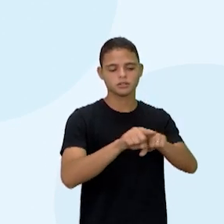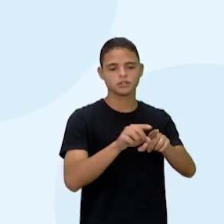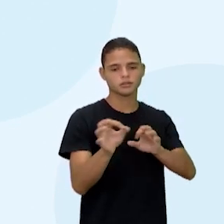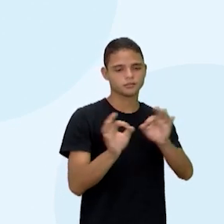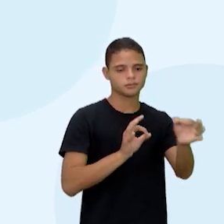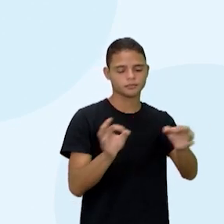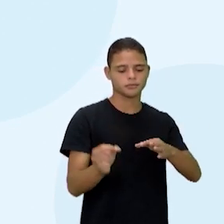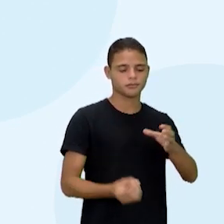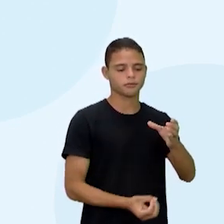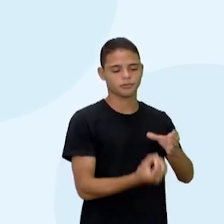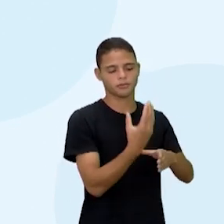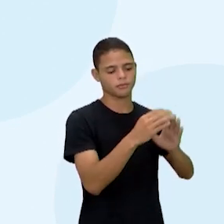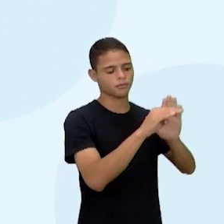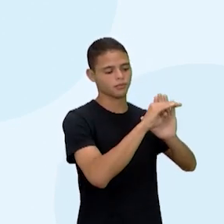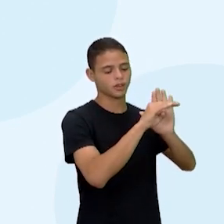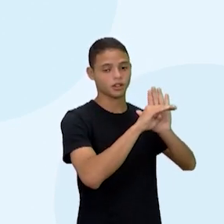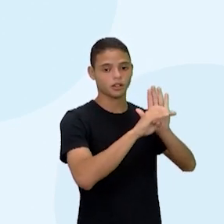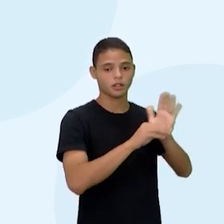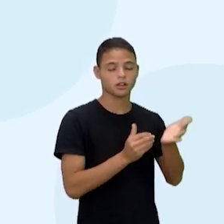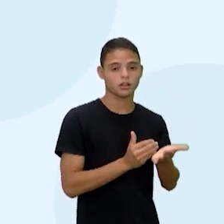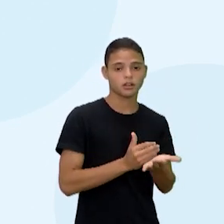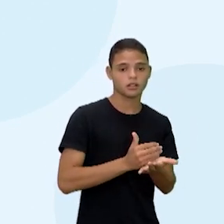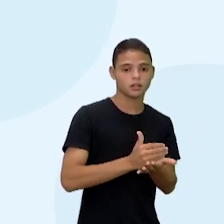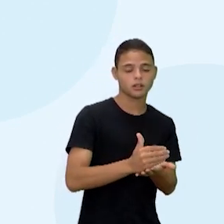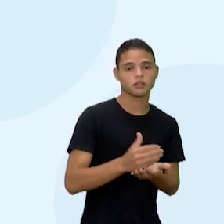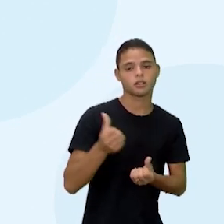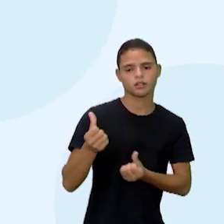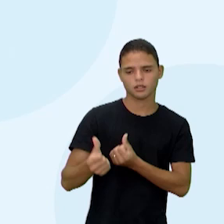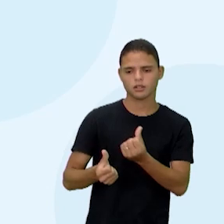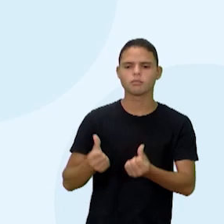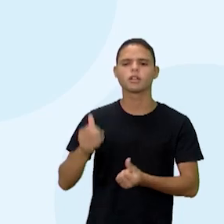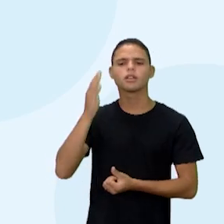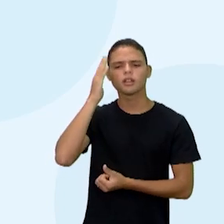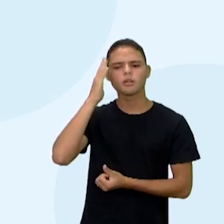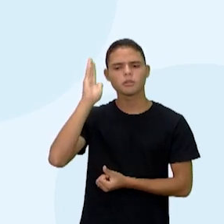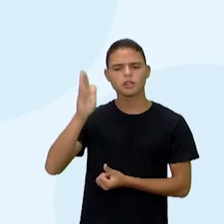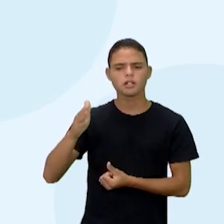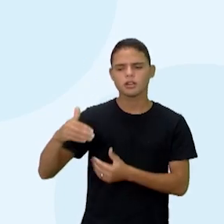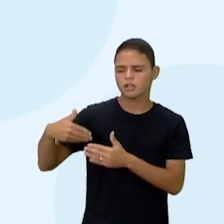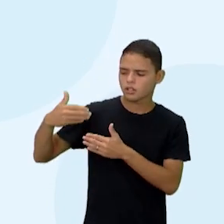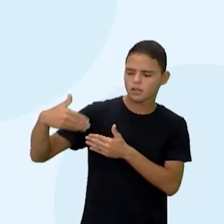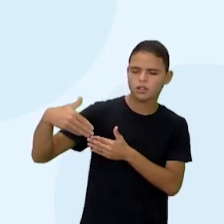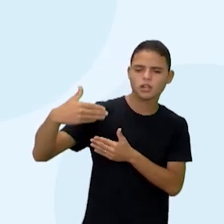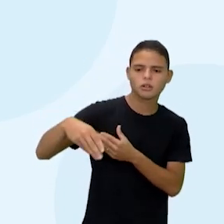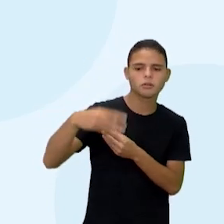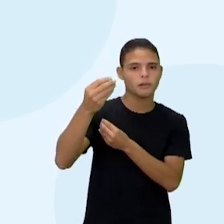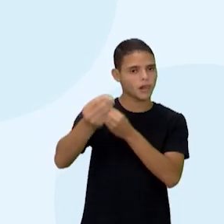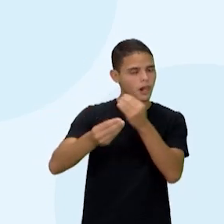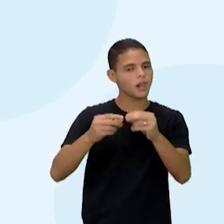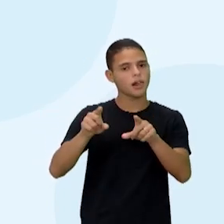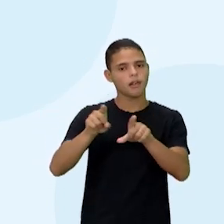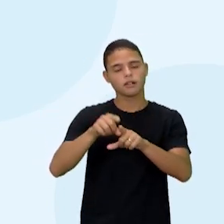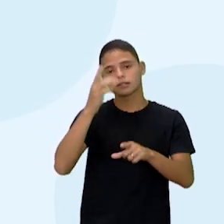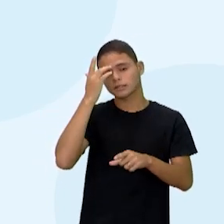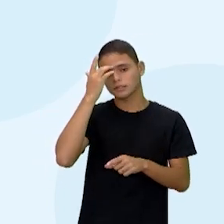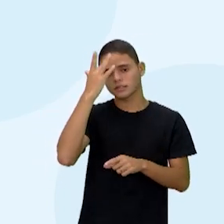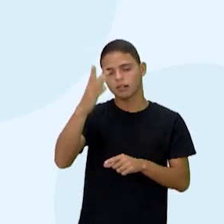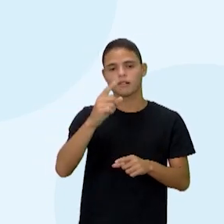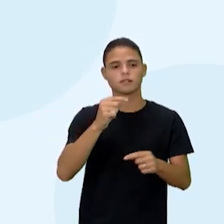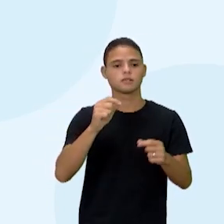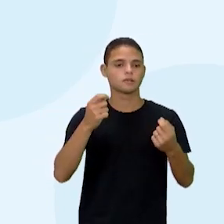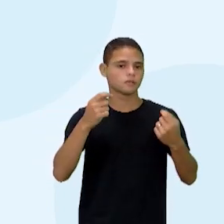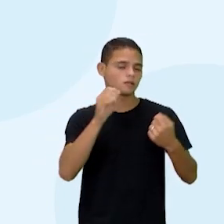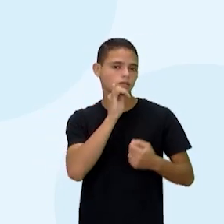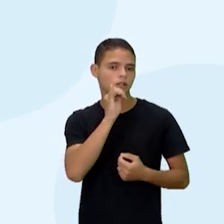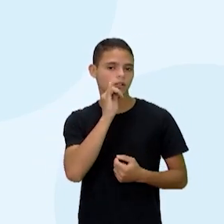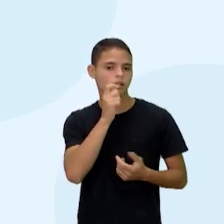cronograma. Então, no início do semestre, ela já sabia tudo que ela ia fazer ao longo do semestre. Isso facilitou, por exemplo, para a compra